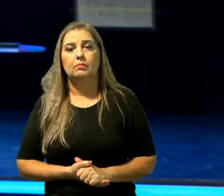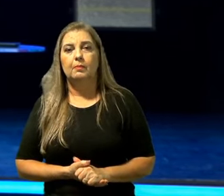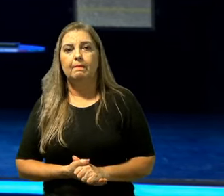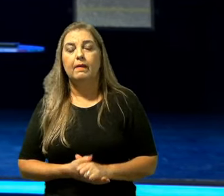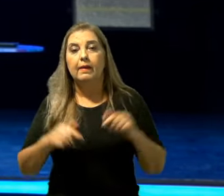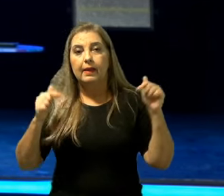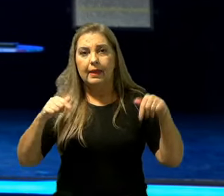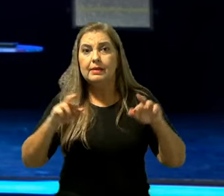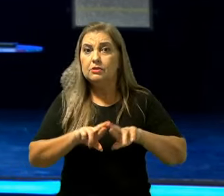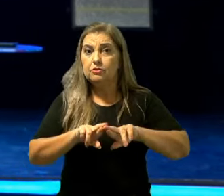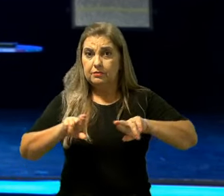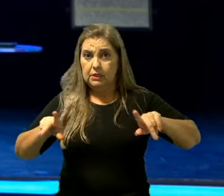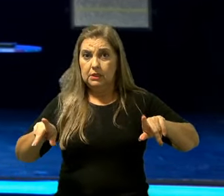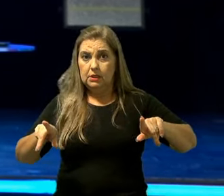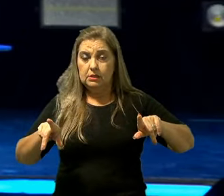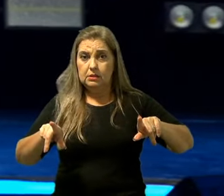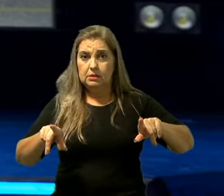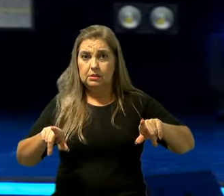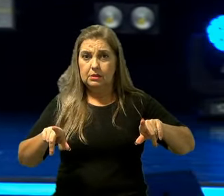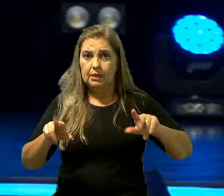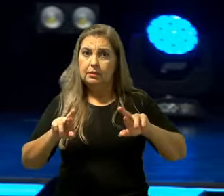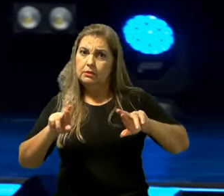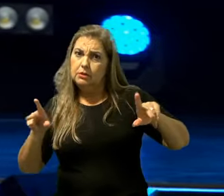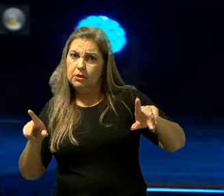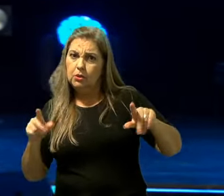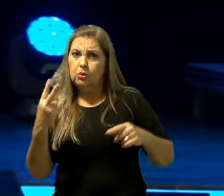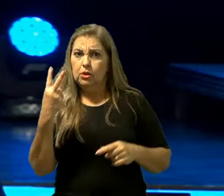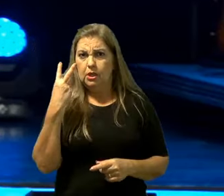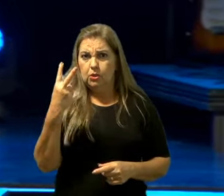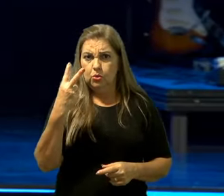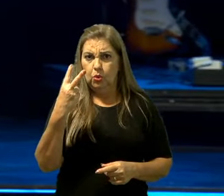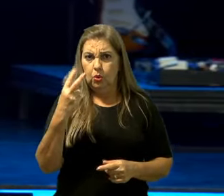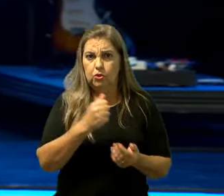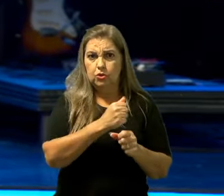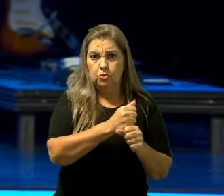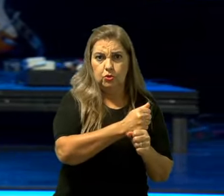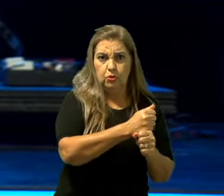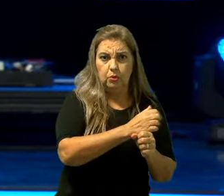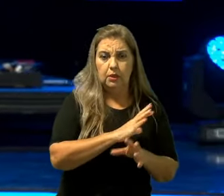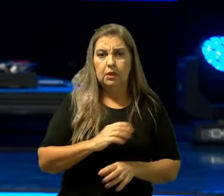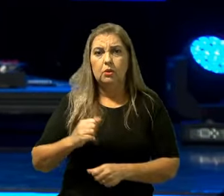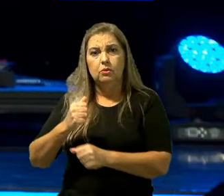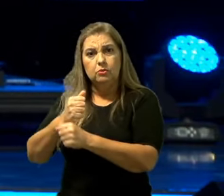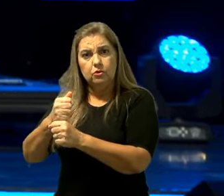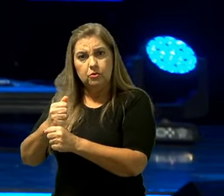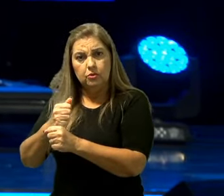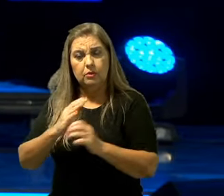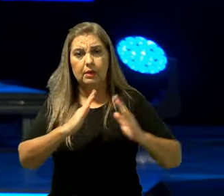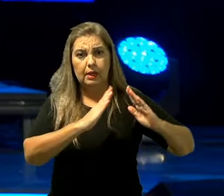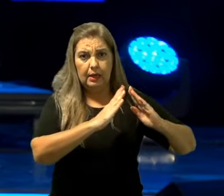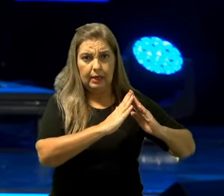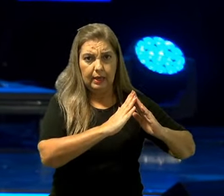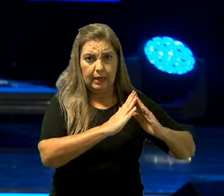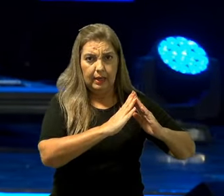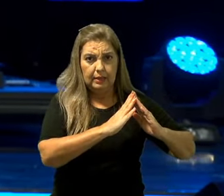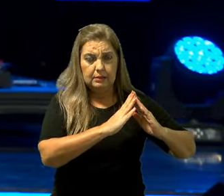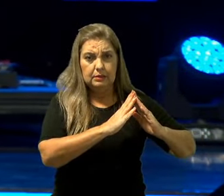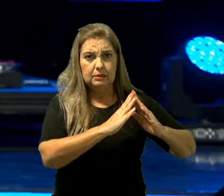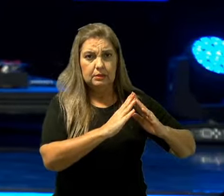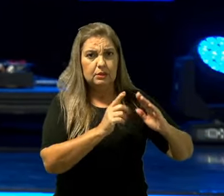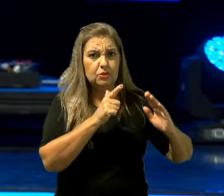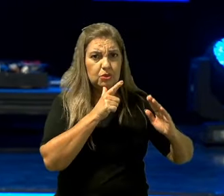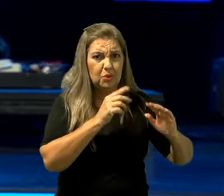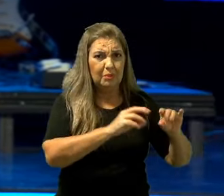Essa é a diferença entre aqueles dois construtores, o que construiu a sua casa sobre a rocha e o que construiu a sua casa sobre a